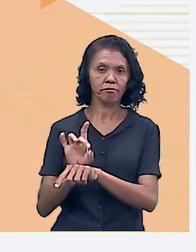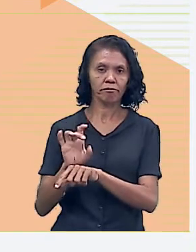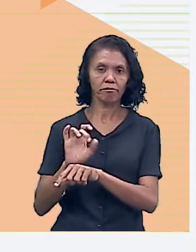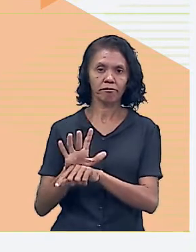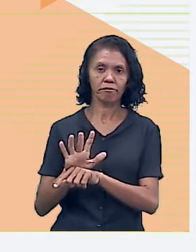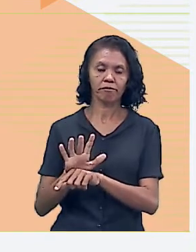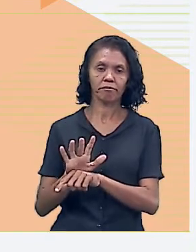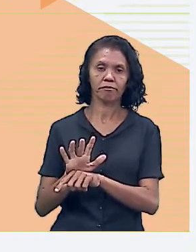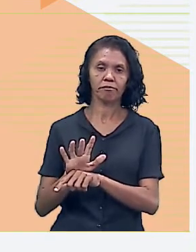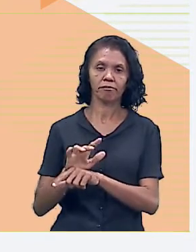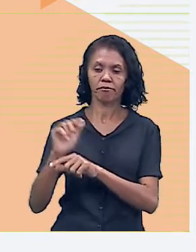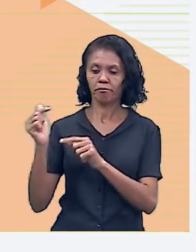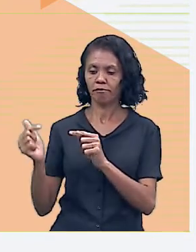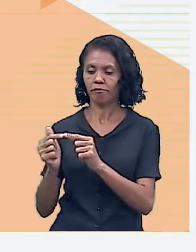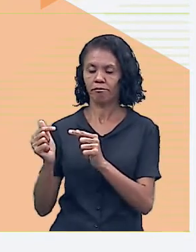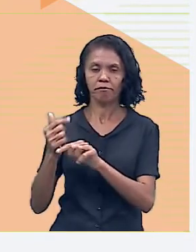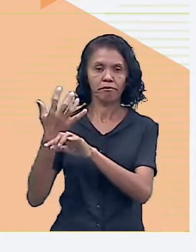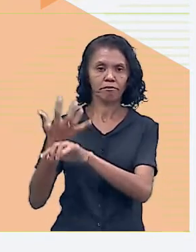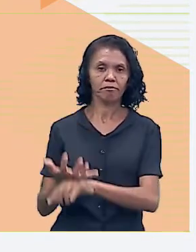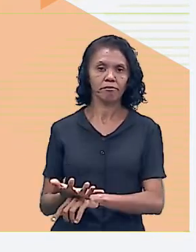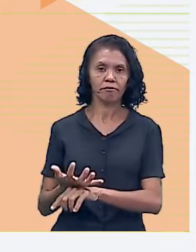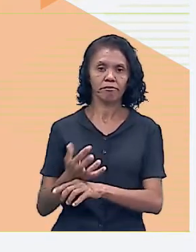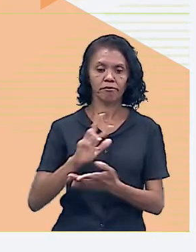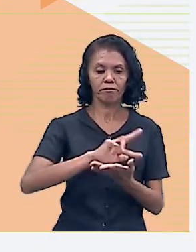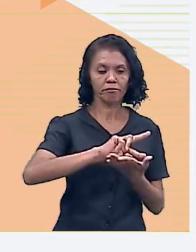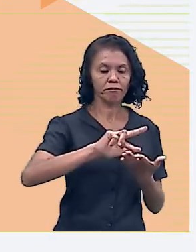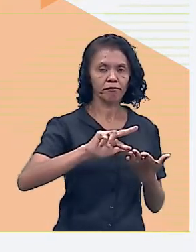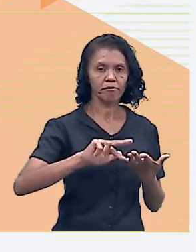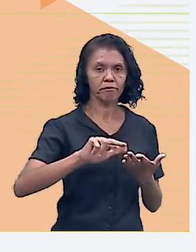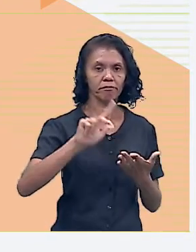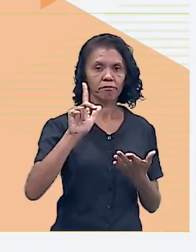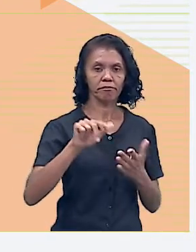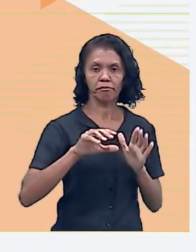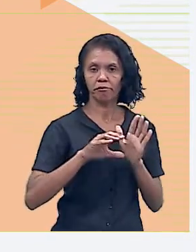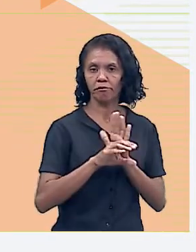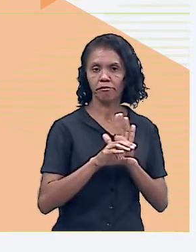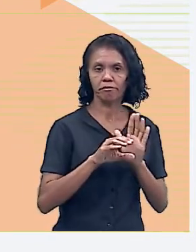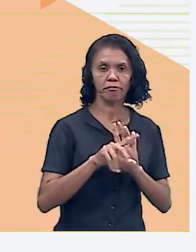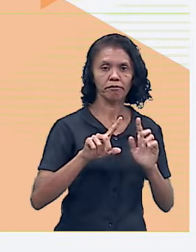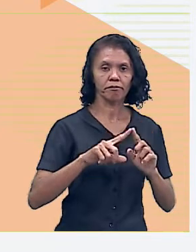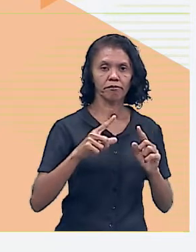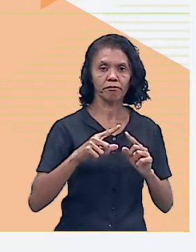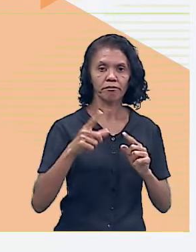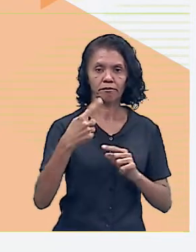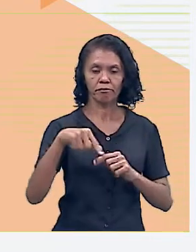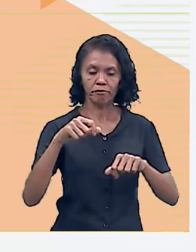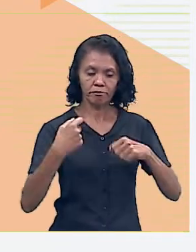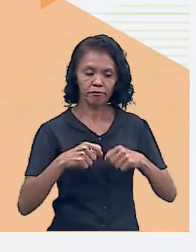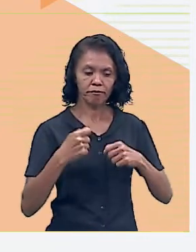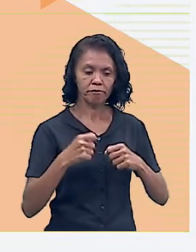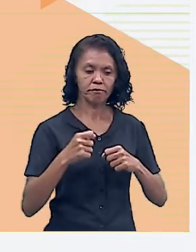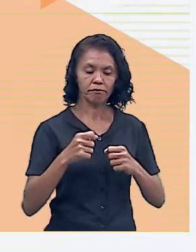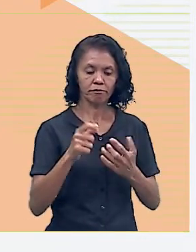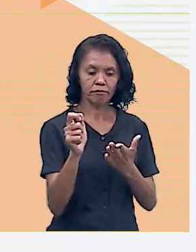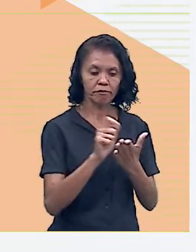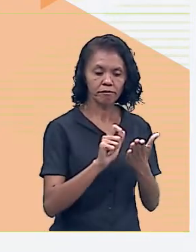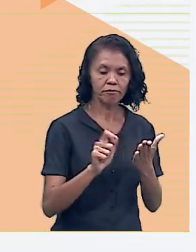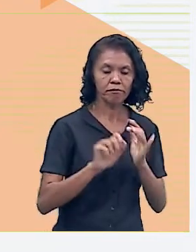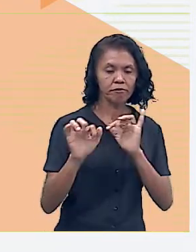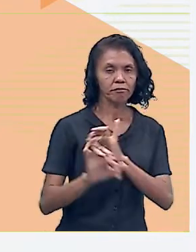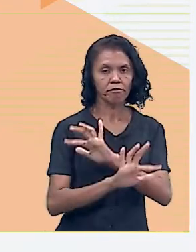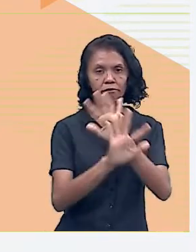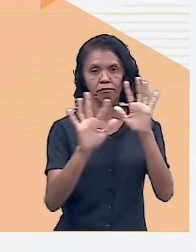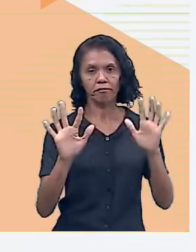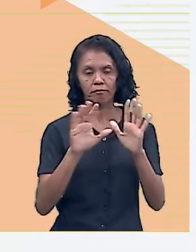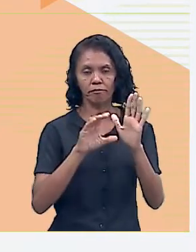Além de estar vinculado à disciplina o teu repertório ele pode ser um conceito Mas você tem que deixar claro esse conceito